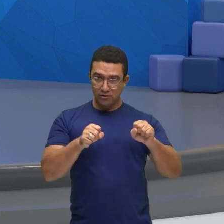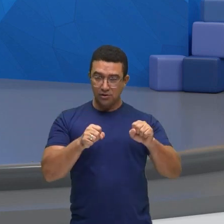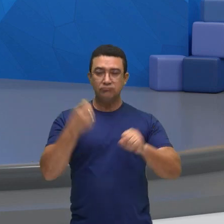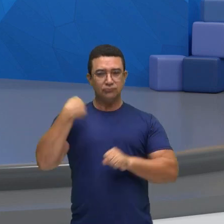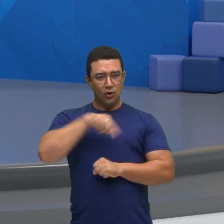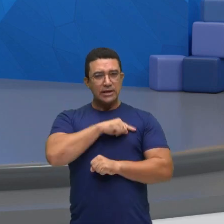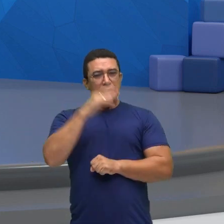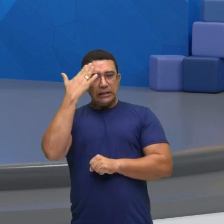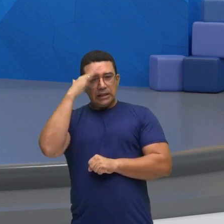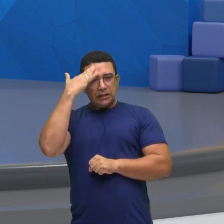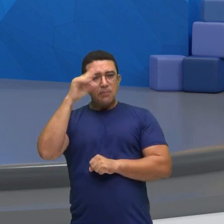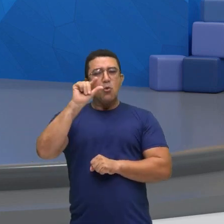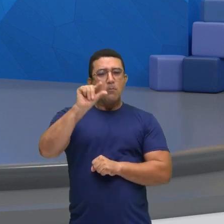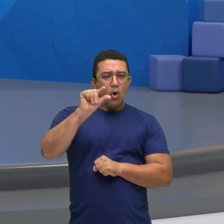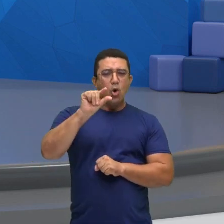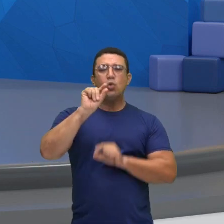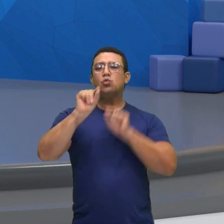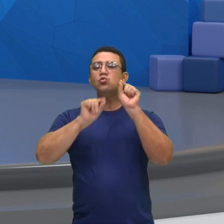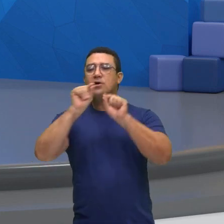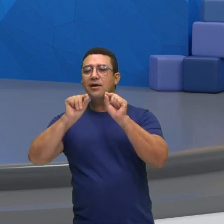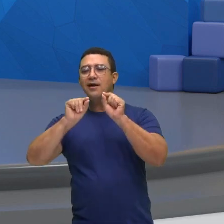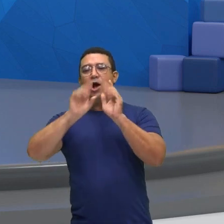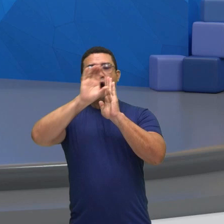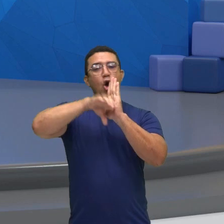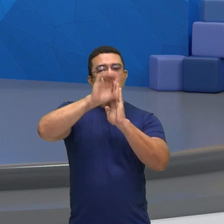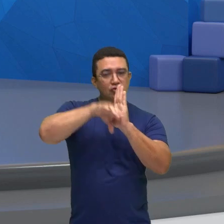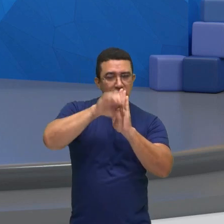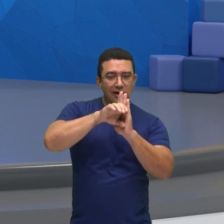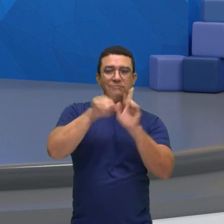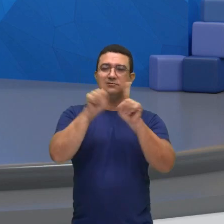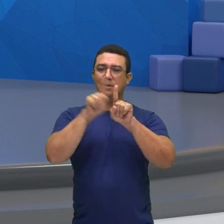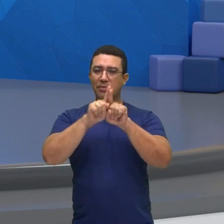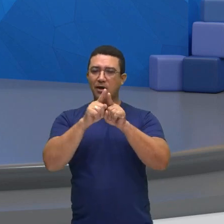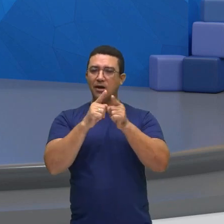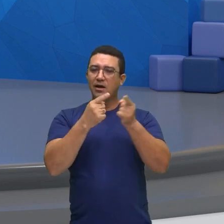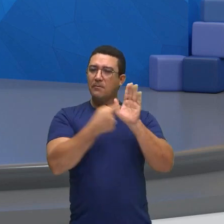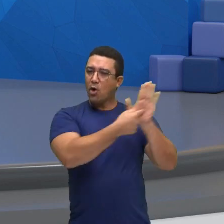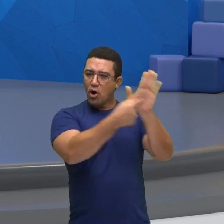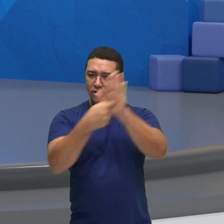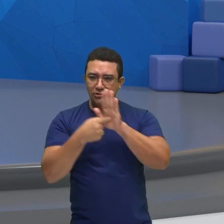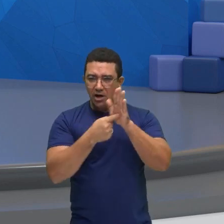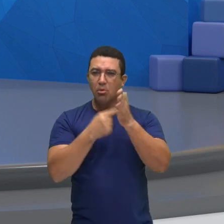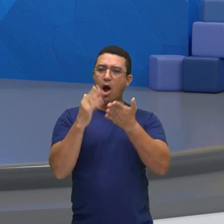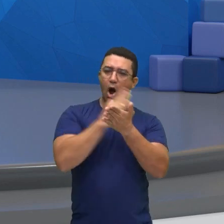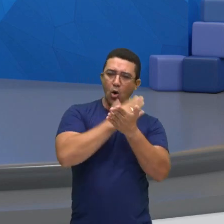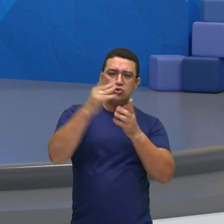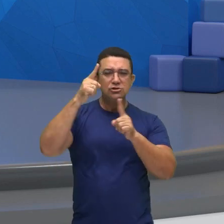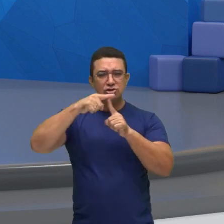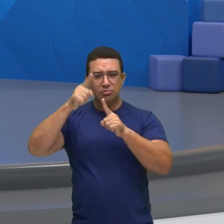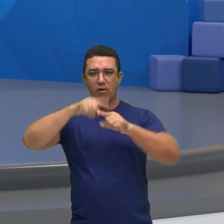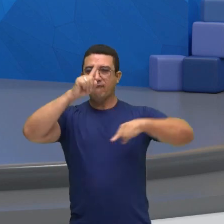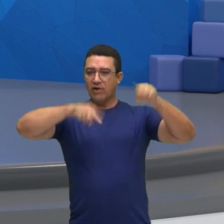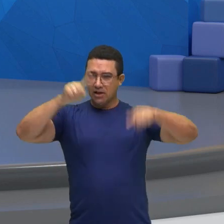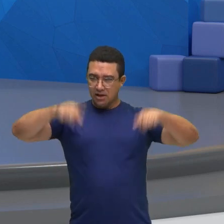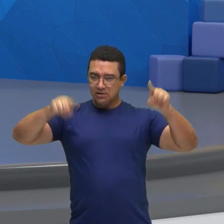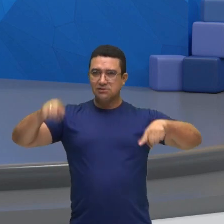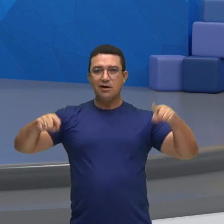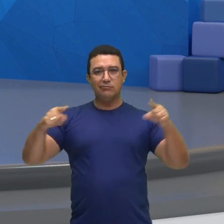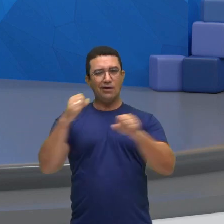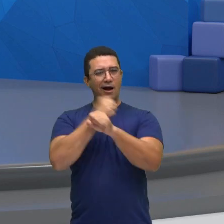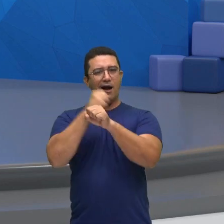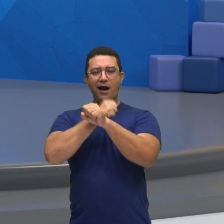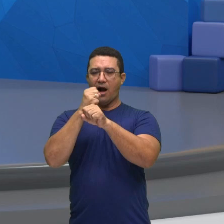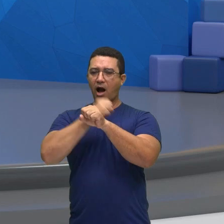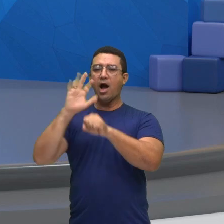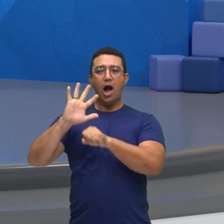um pouco do conceito. Trouxemos aqui alguns tipos de variações que acontecem ao longo do tempo, ao longo ali